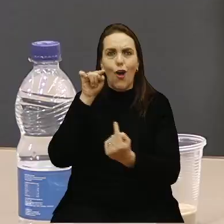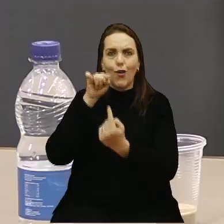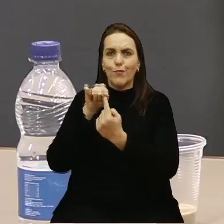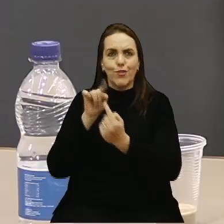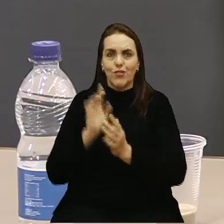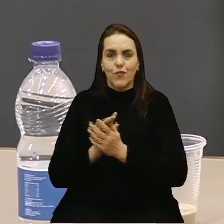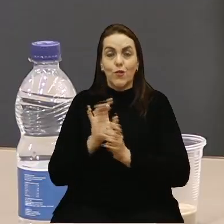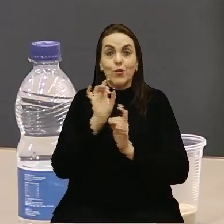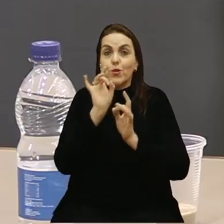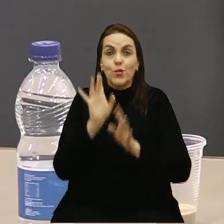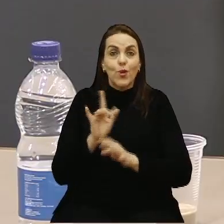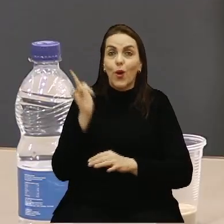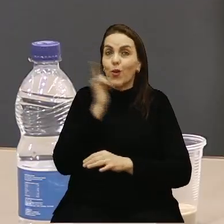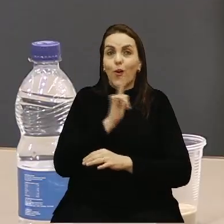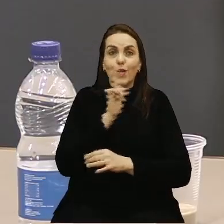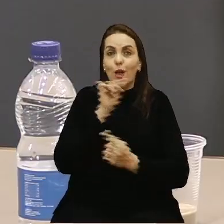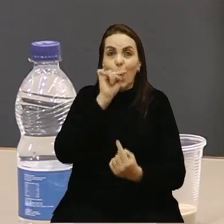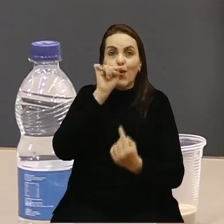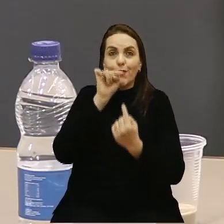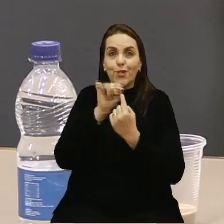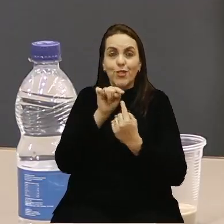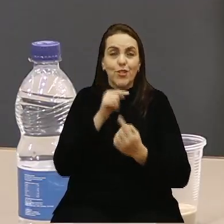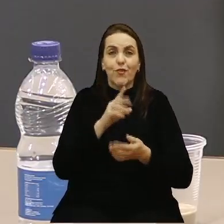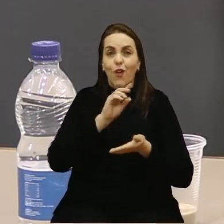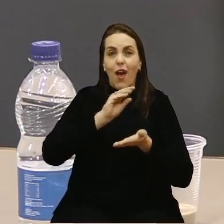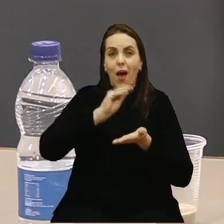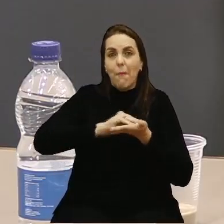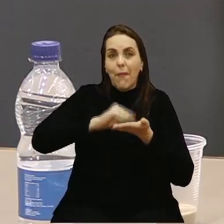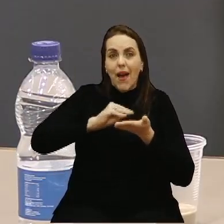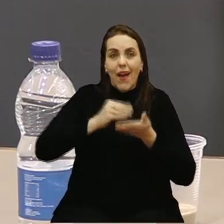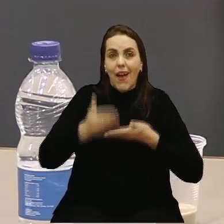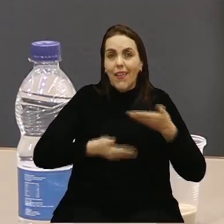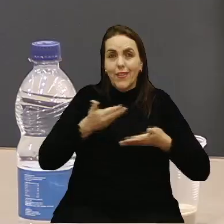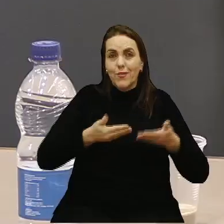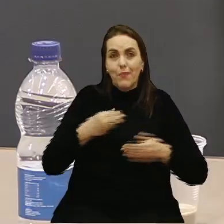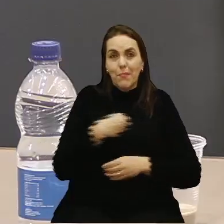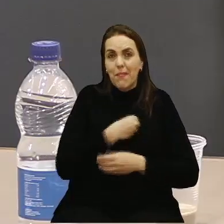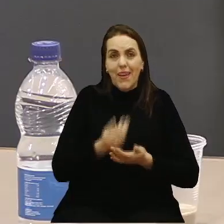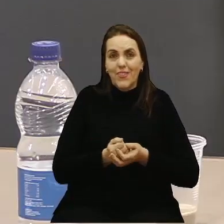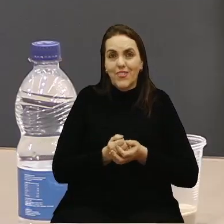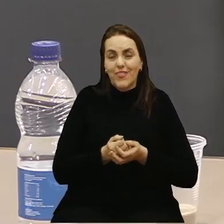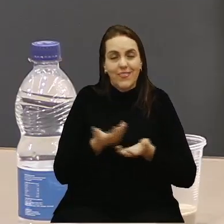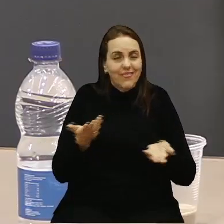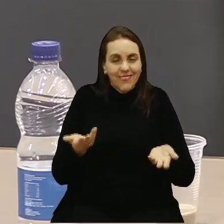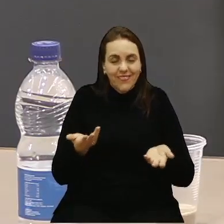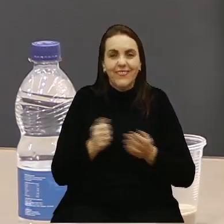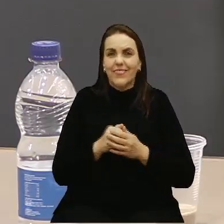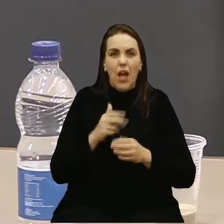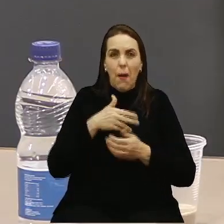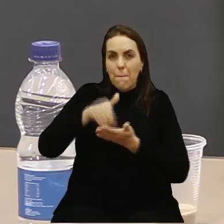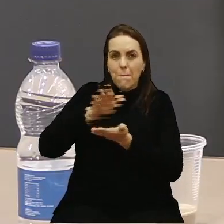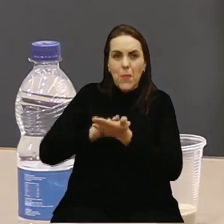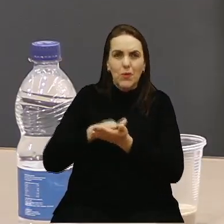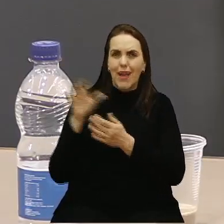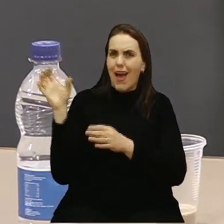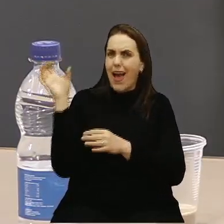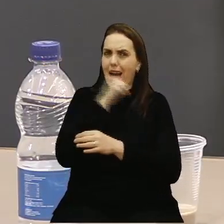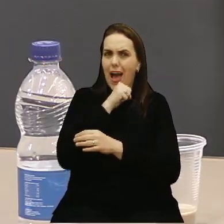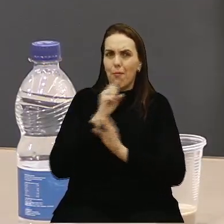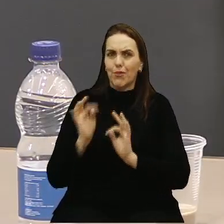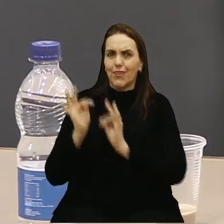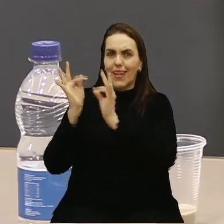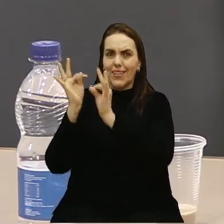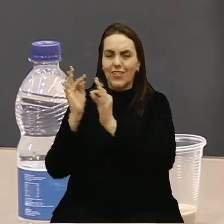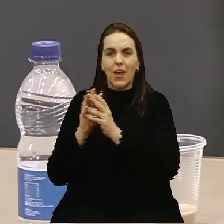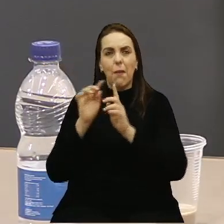só não é o objetivo atendido o Agenda Mais, né? Então, a gente vê, né, para multar tecnologia de leão, mas para ajudar a população, tecnologia